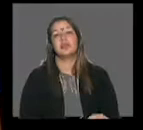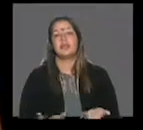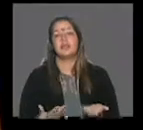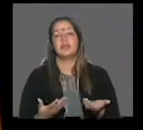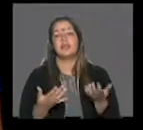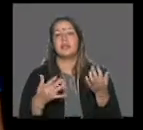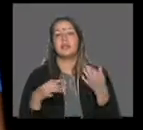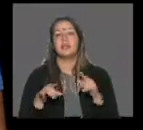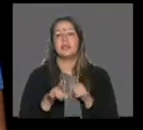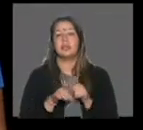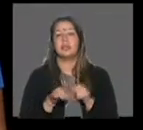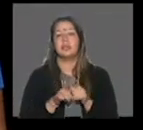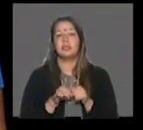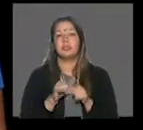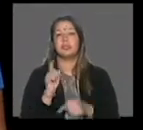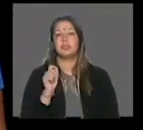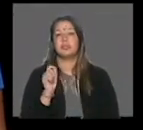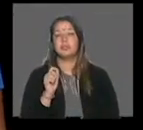muito claro isso.